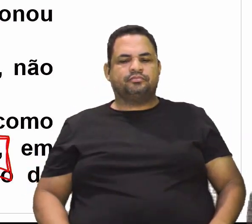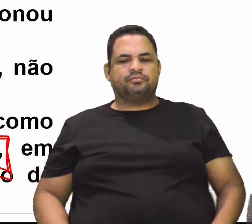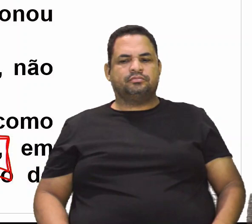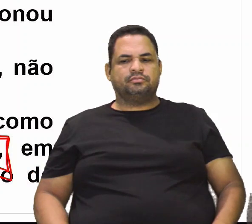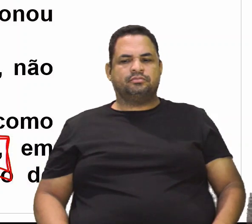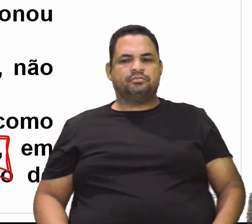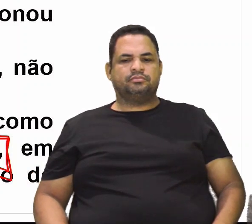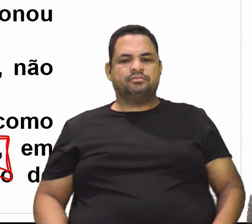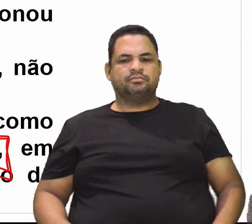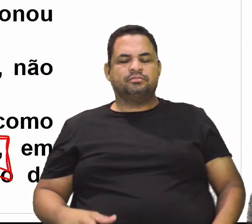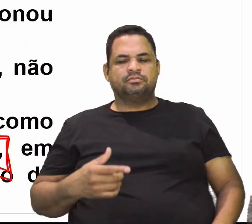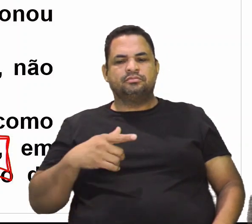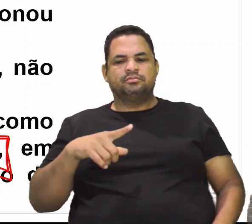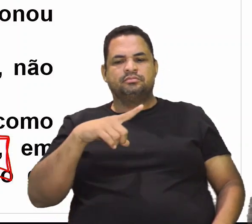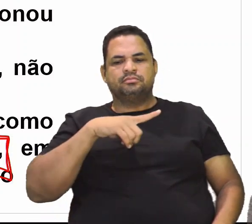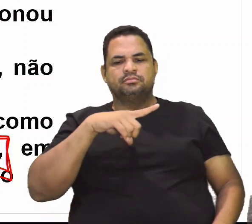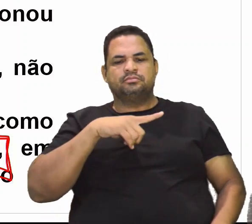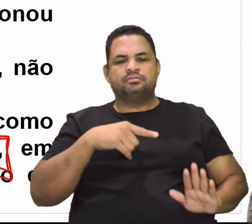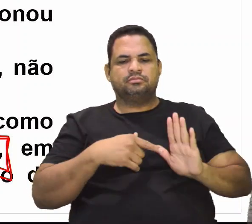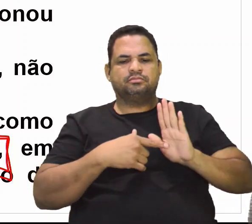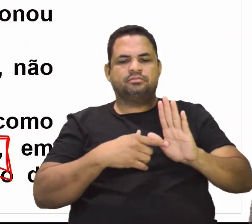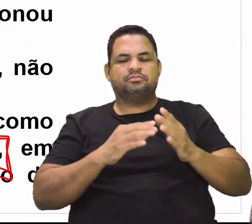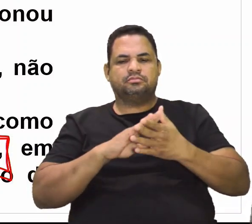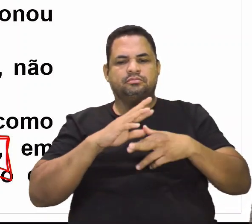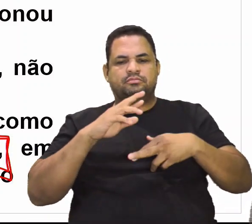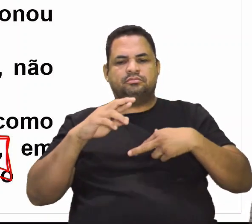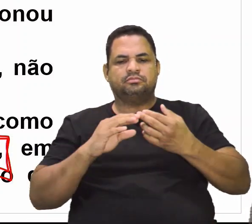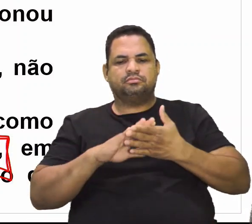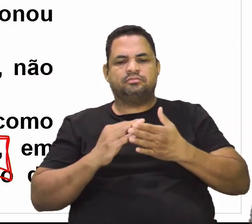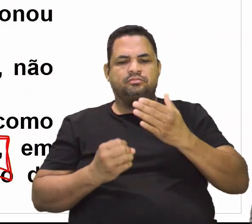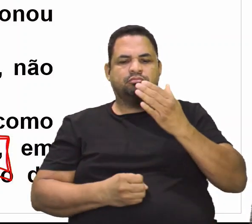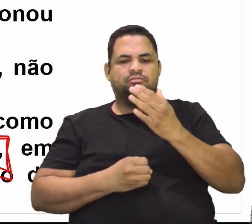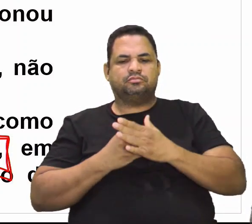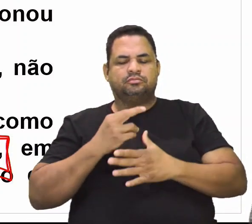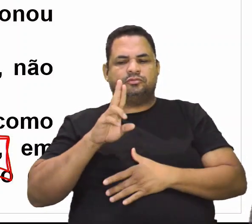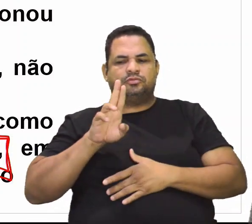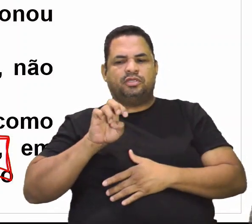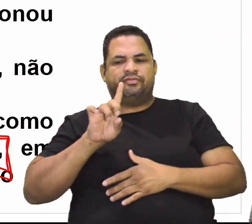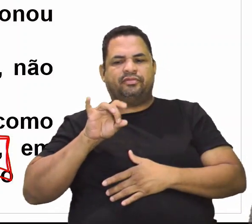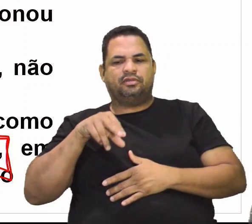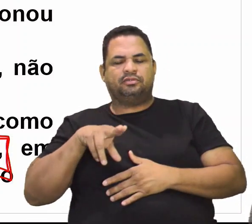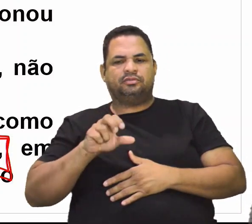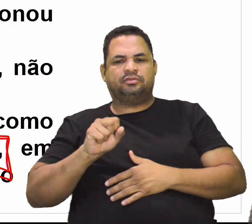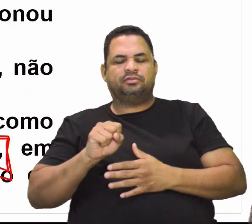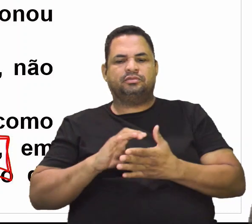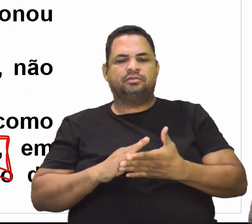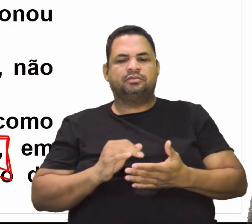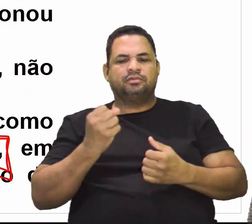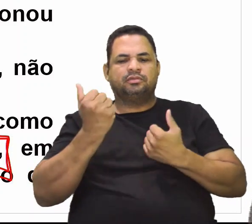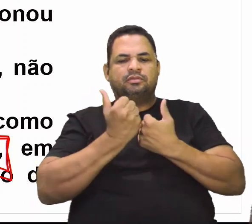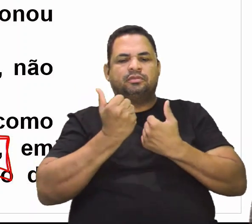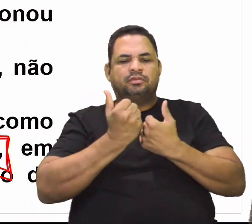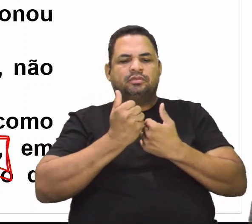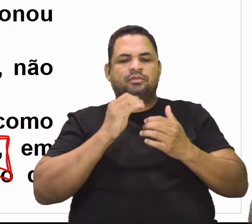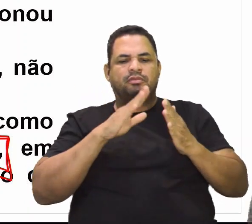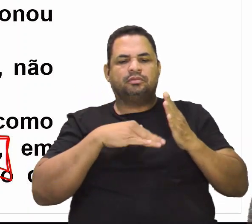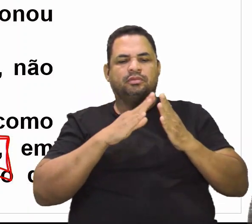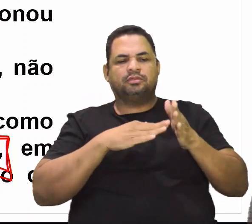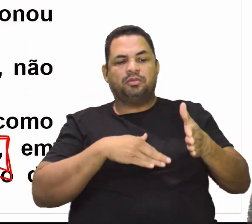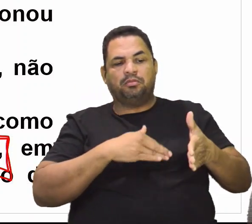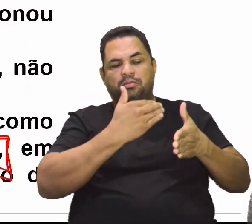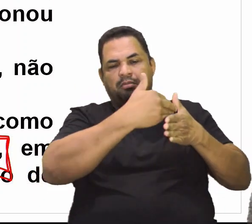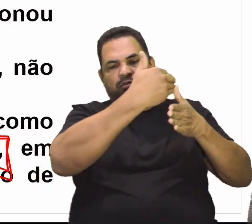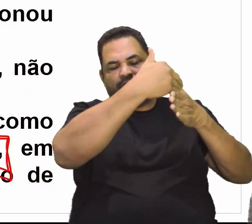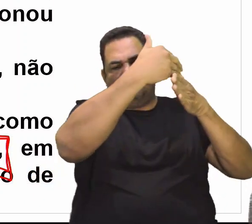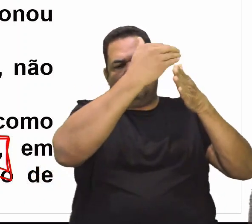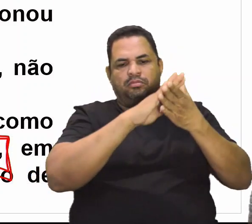tela, nós temos lá a representação, o nascimento de Vênus, que nós vimos nessa aula. em substituição à pintura e mural. Pintura e